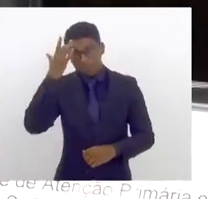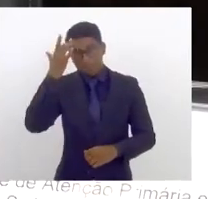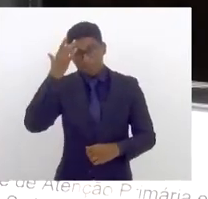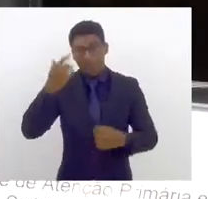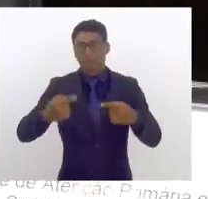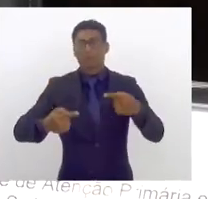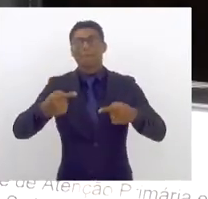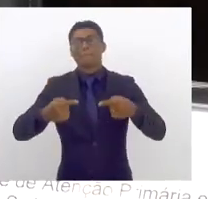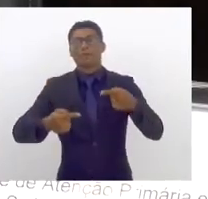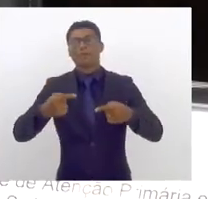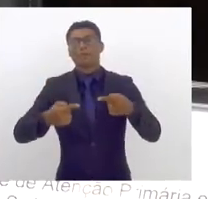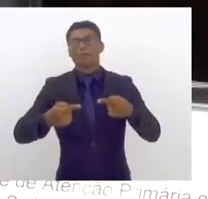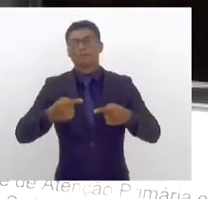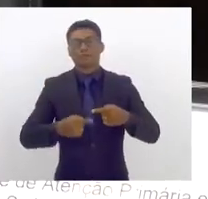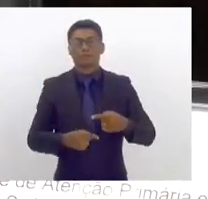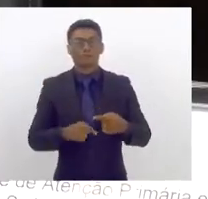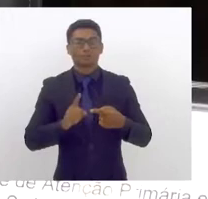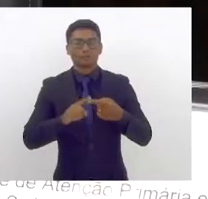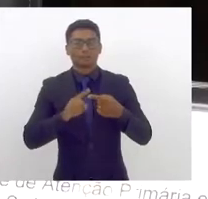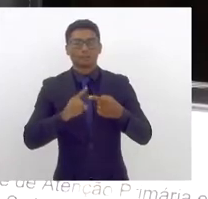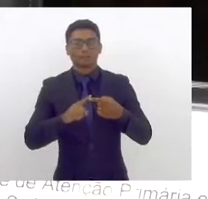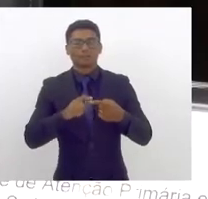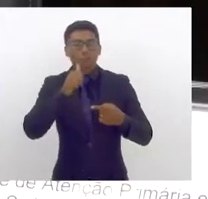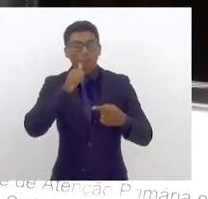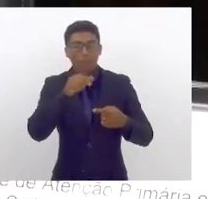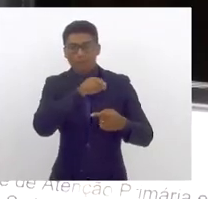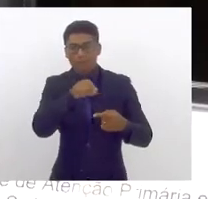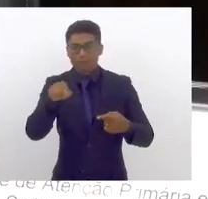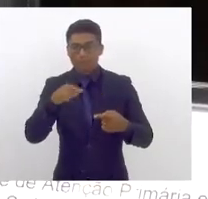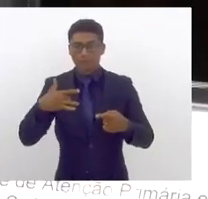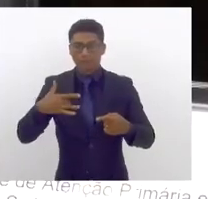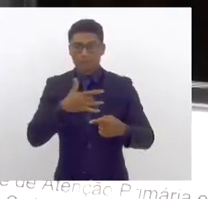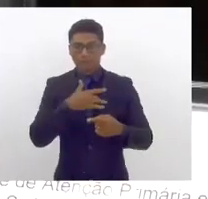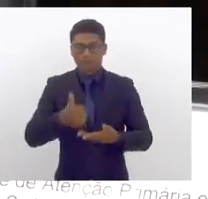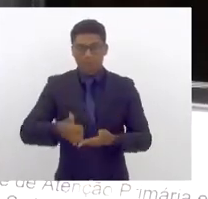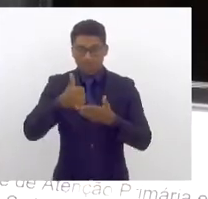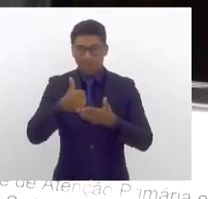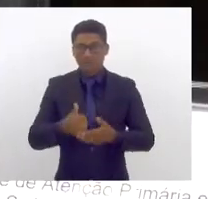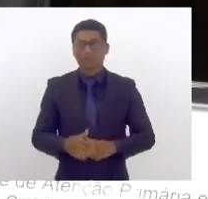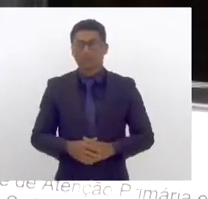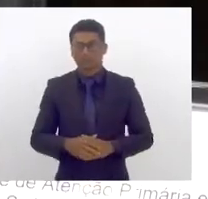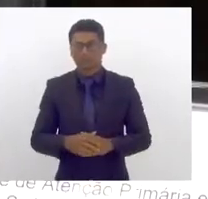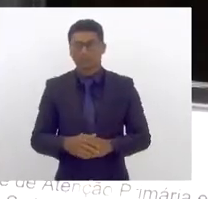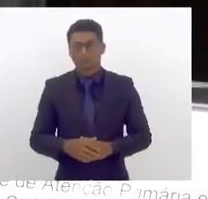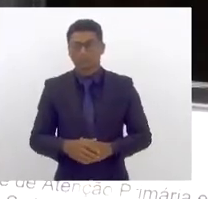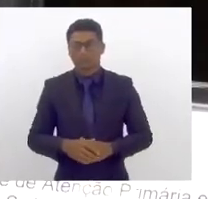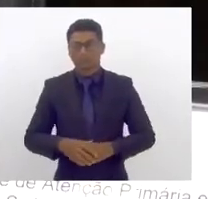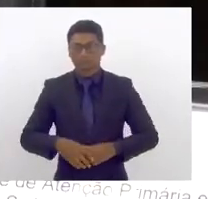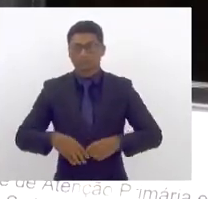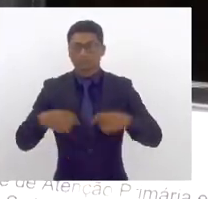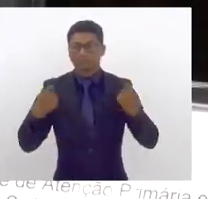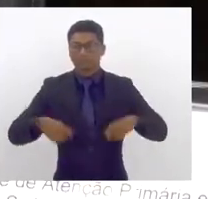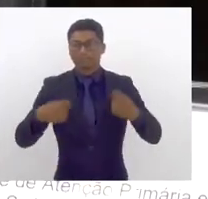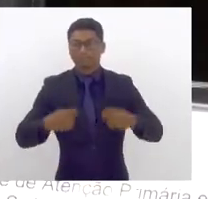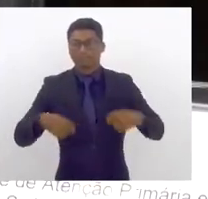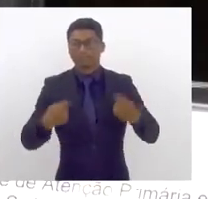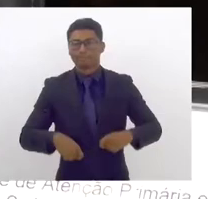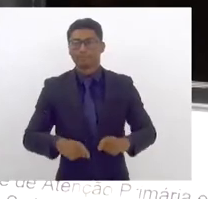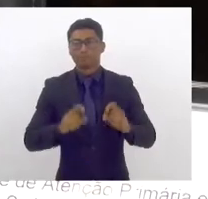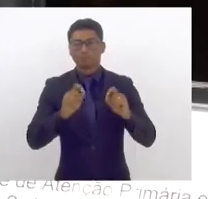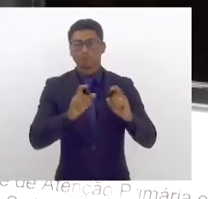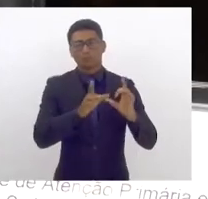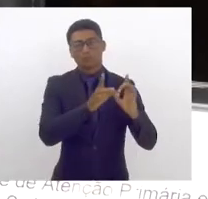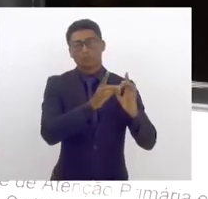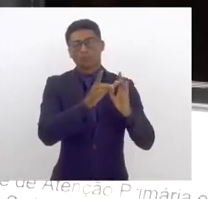de assistência à saúde da mulher ela precisa como a Lene coloque acho que as minhas companheiras compreendem muito bem tá